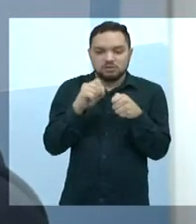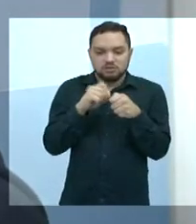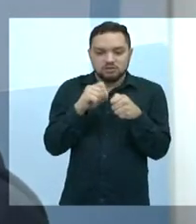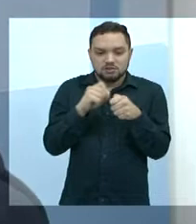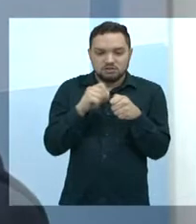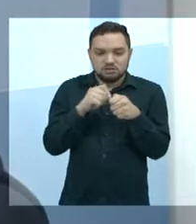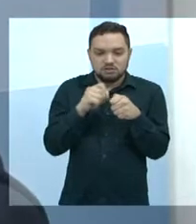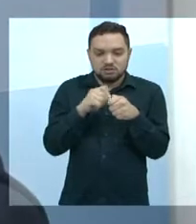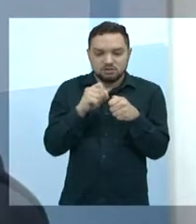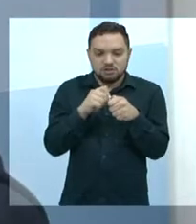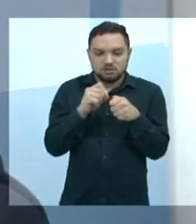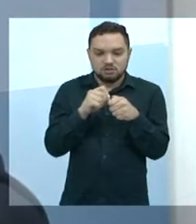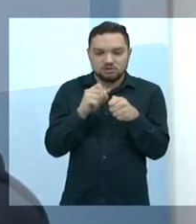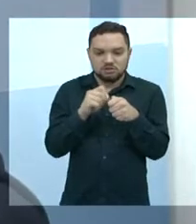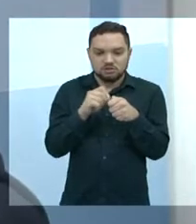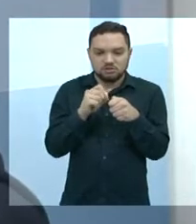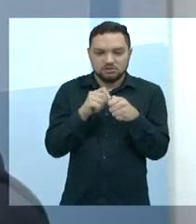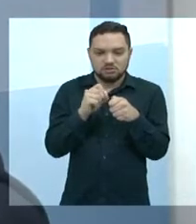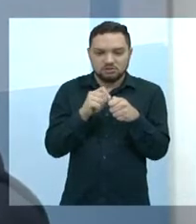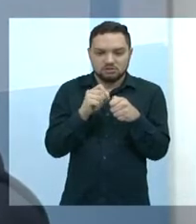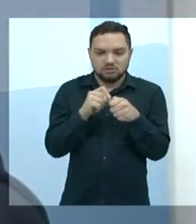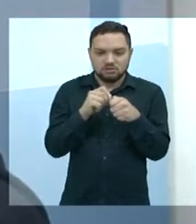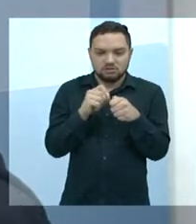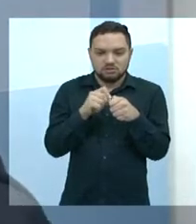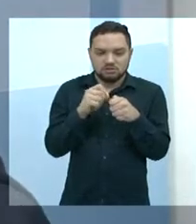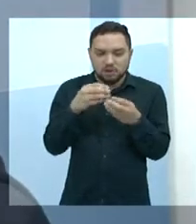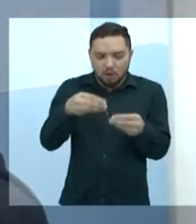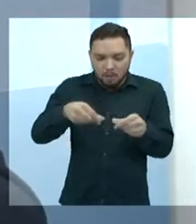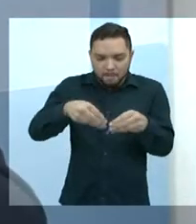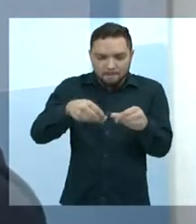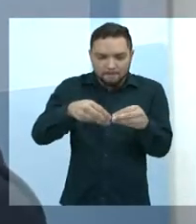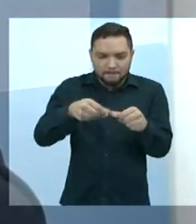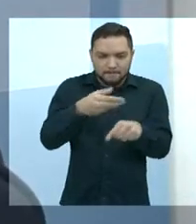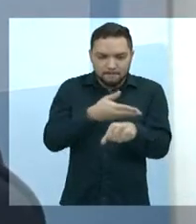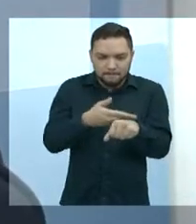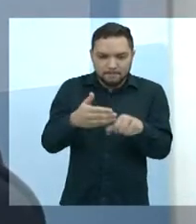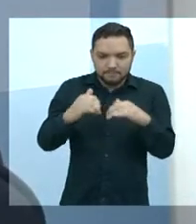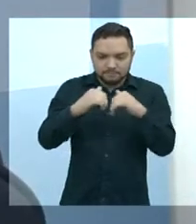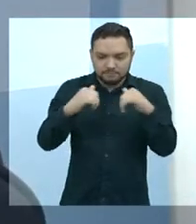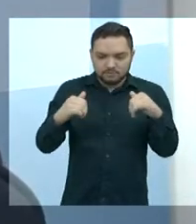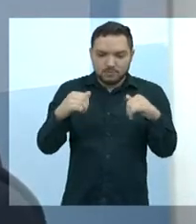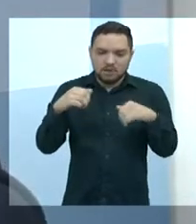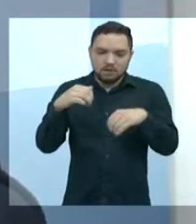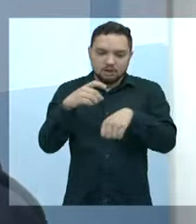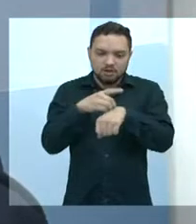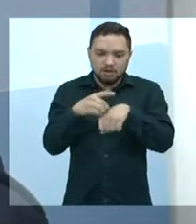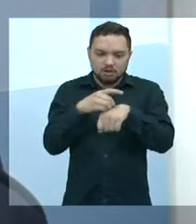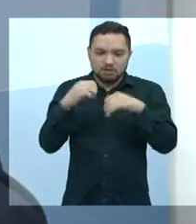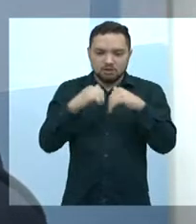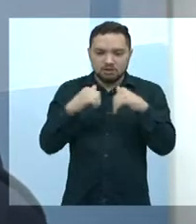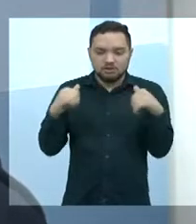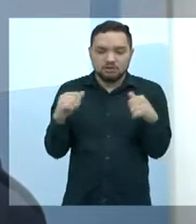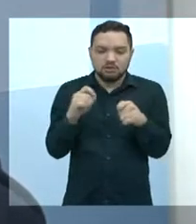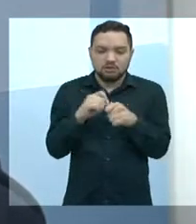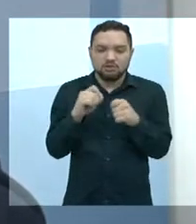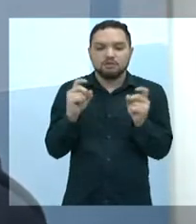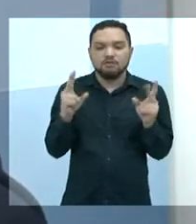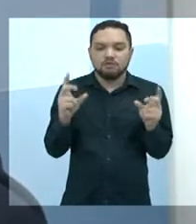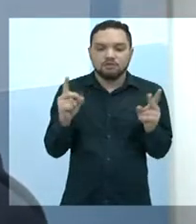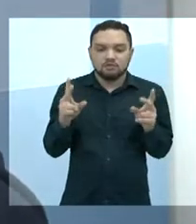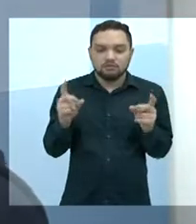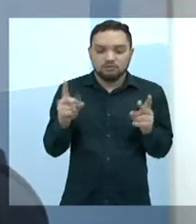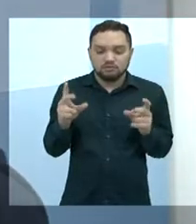o paú, que a gente chama lá no interior, ele tira o pó branco e o pó preto da carnaúba para